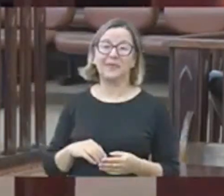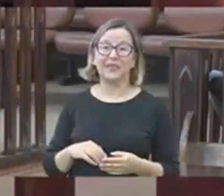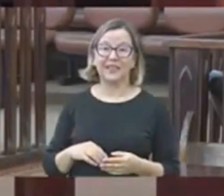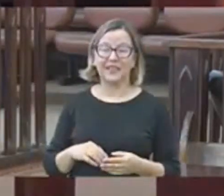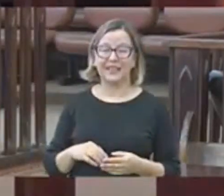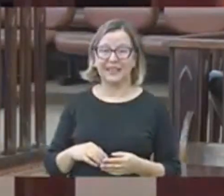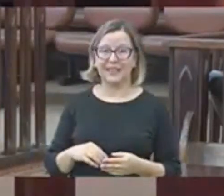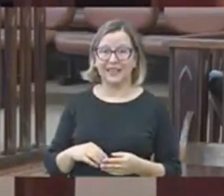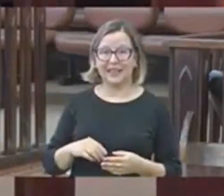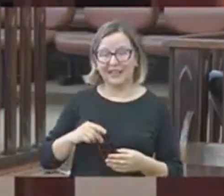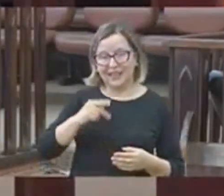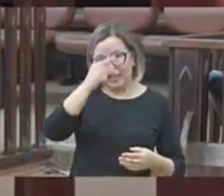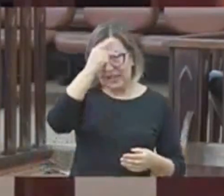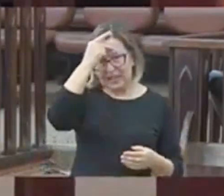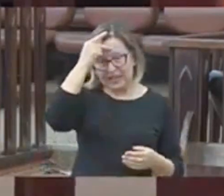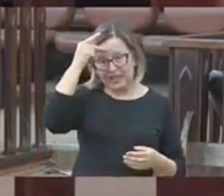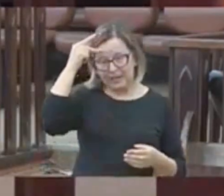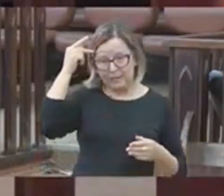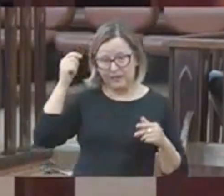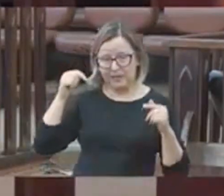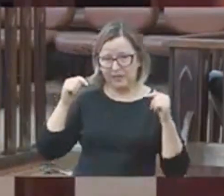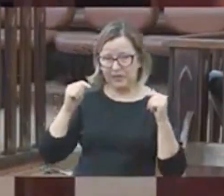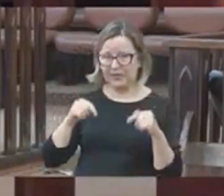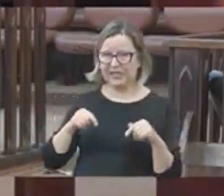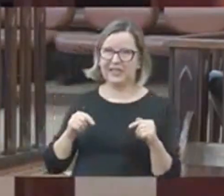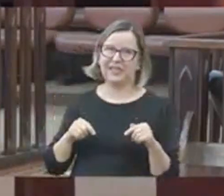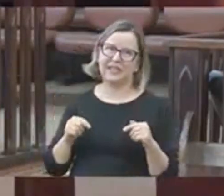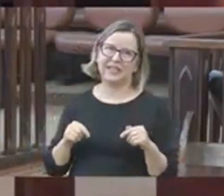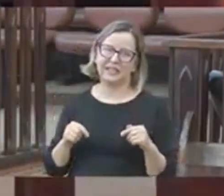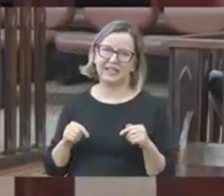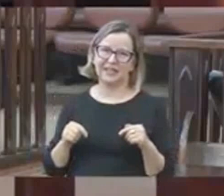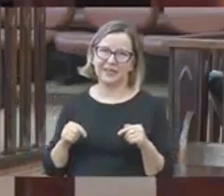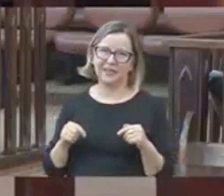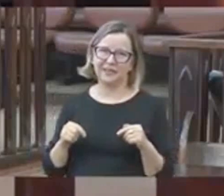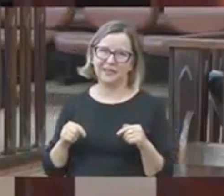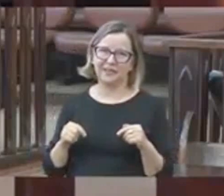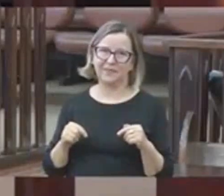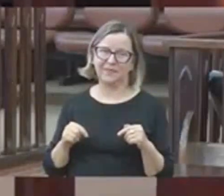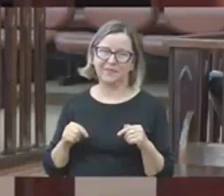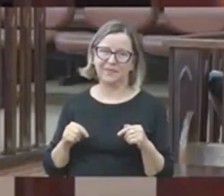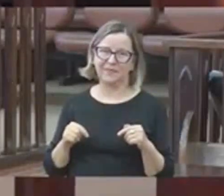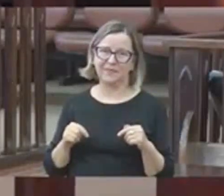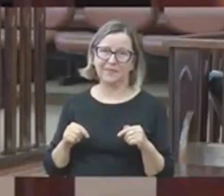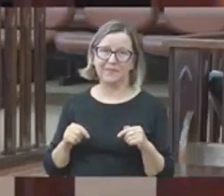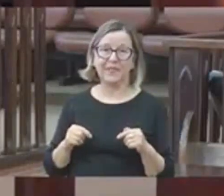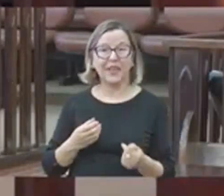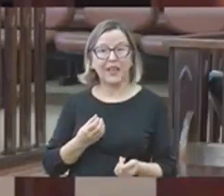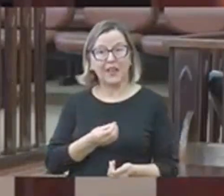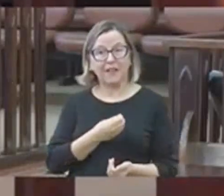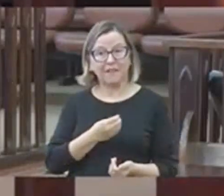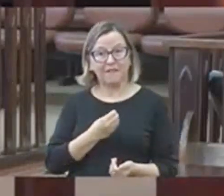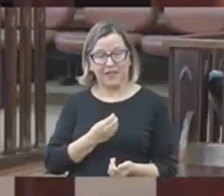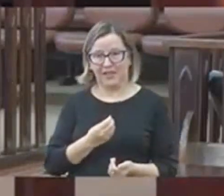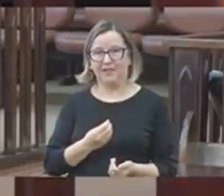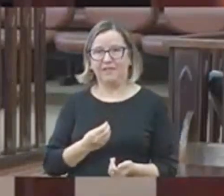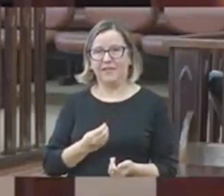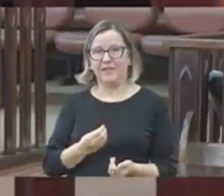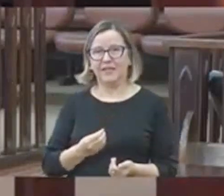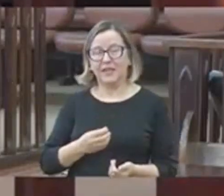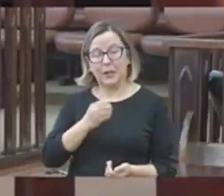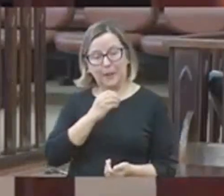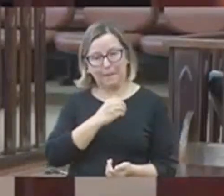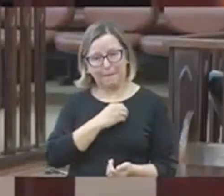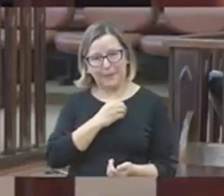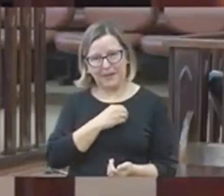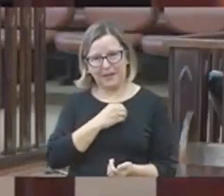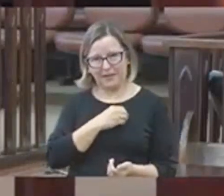natureza, todo o ecossistema que nós vivemos, ele é caído por causa do pecado. Em